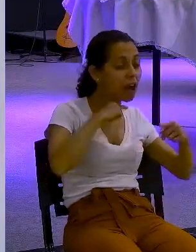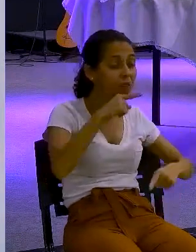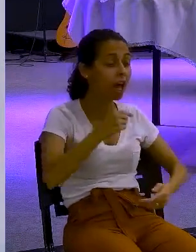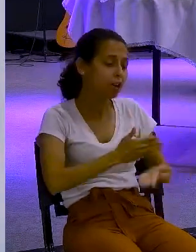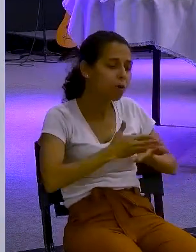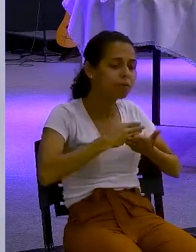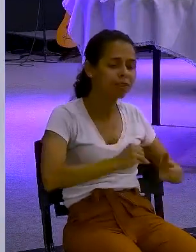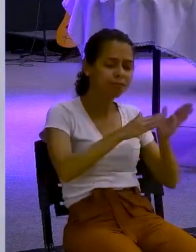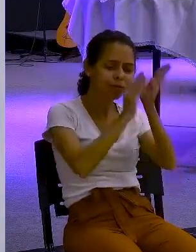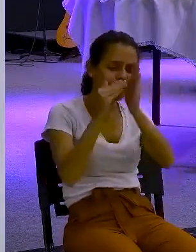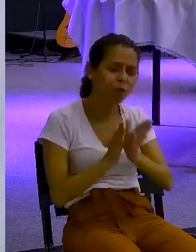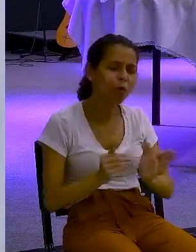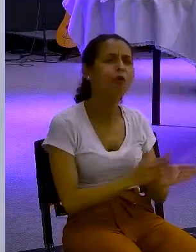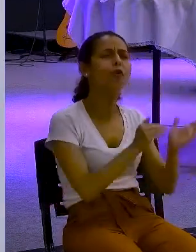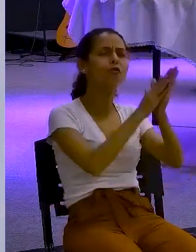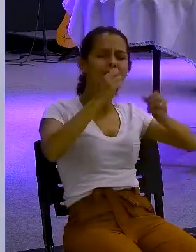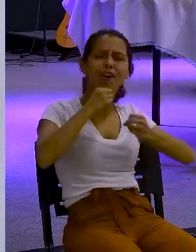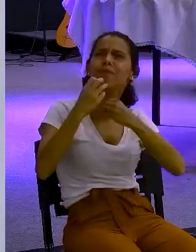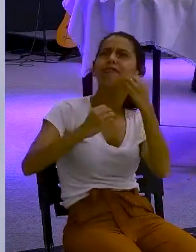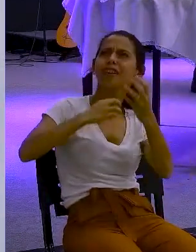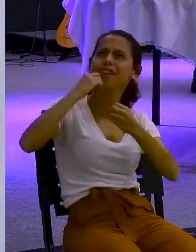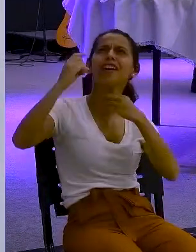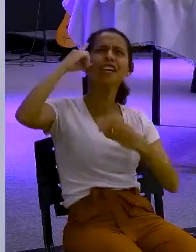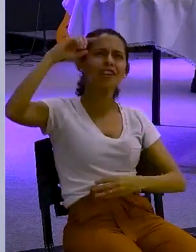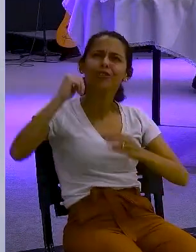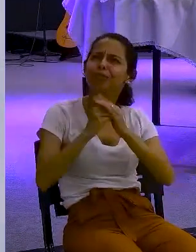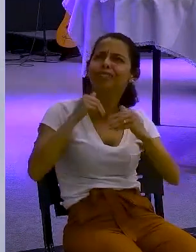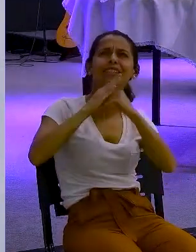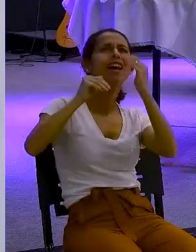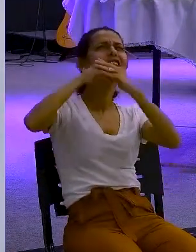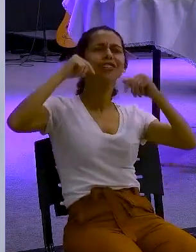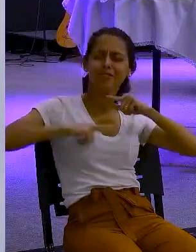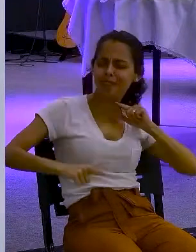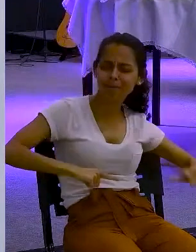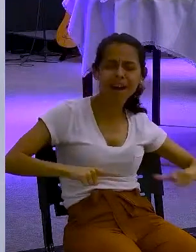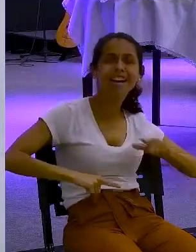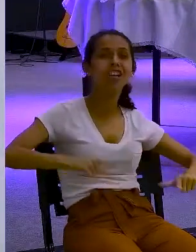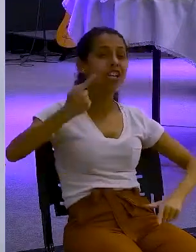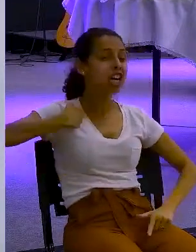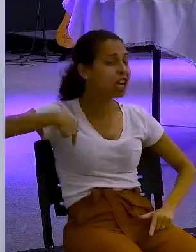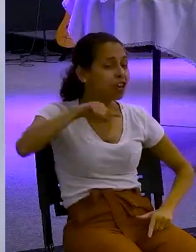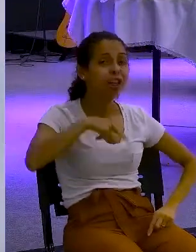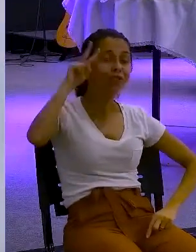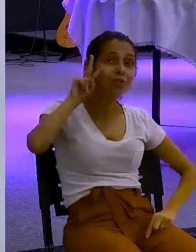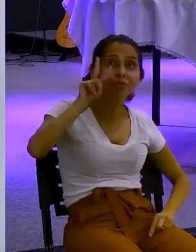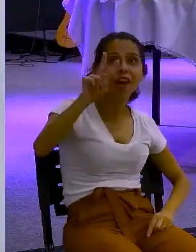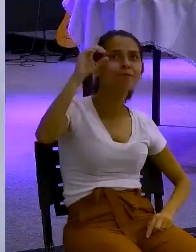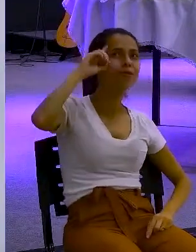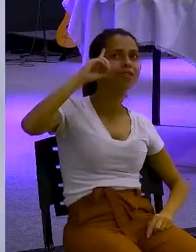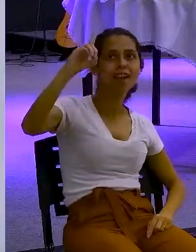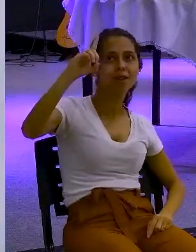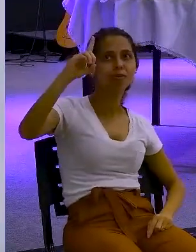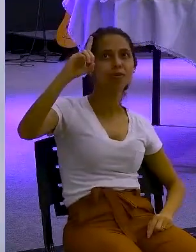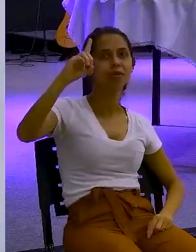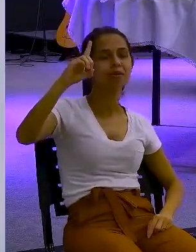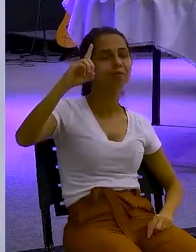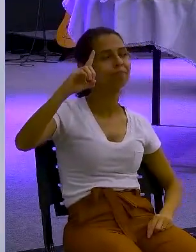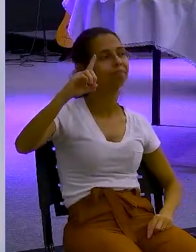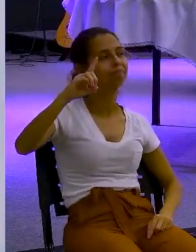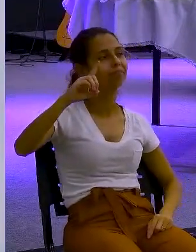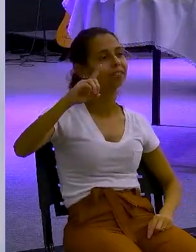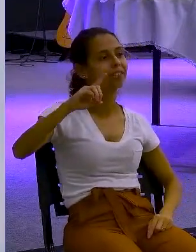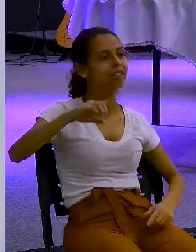louvar, começamos a bendizer o nome do Senhor, e Deus vai agindo, e vai trabalhando, e nós vamos vendo os feitos do Senhor. Era isso que